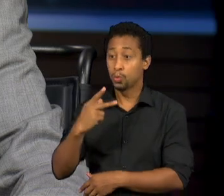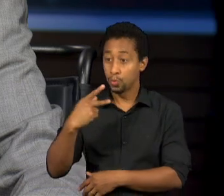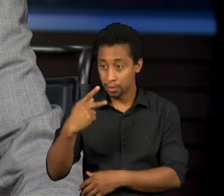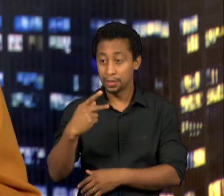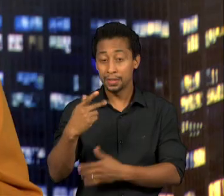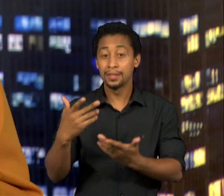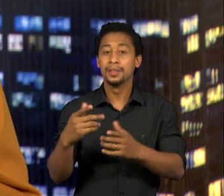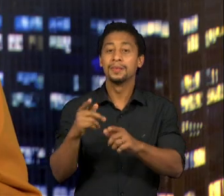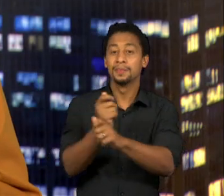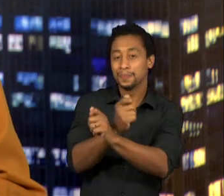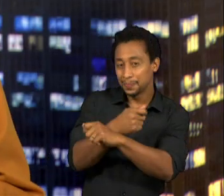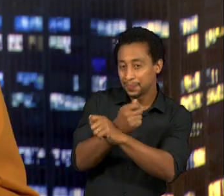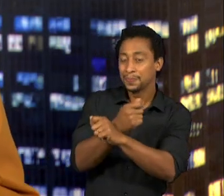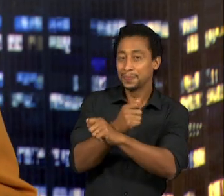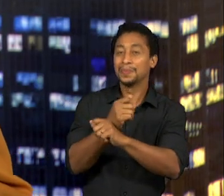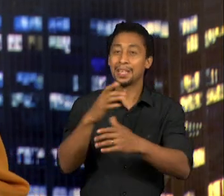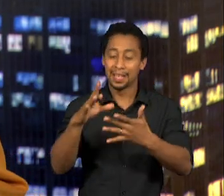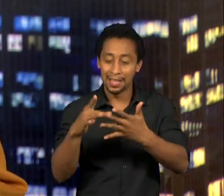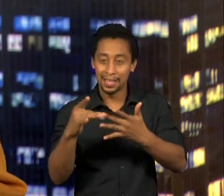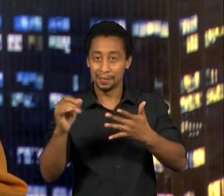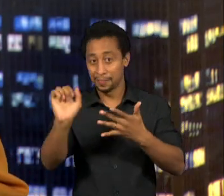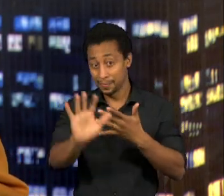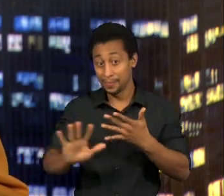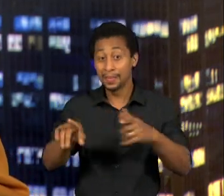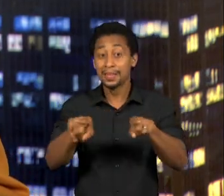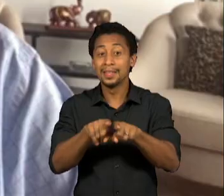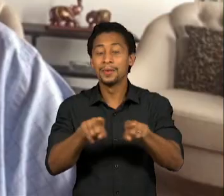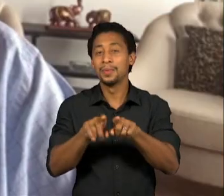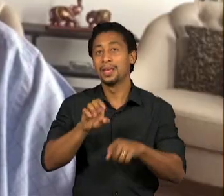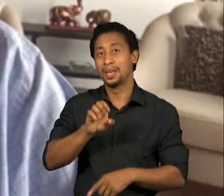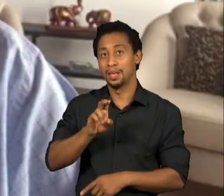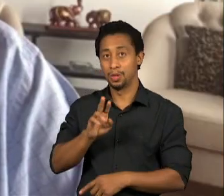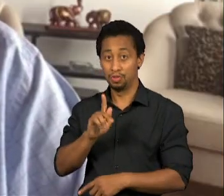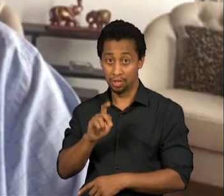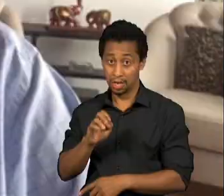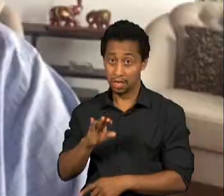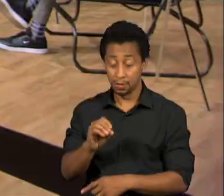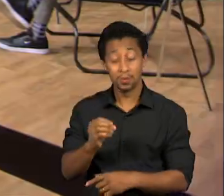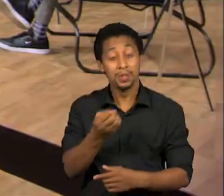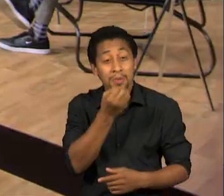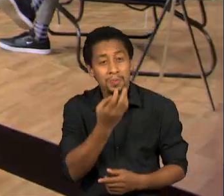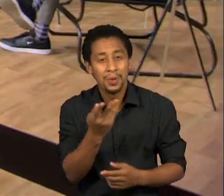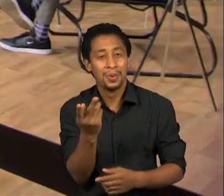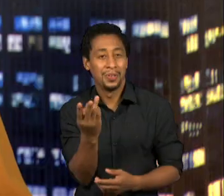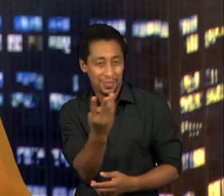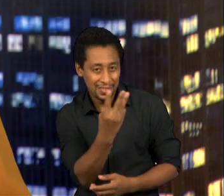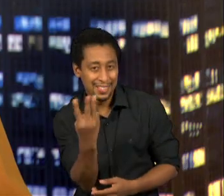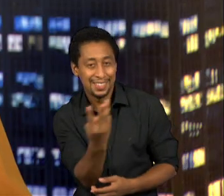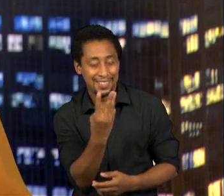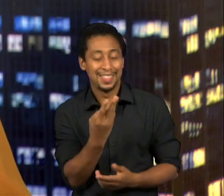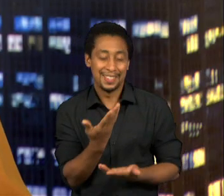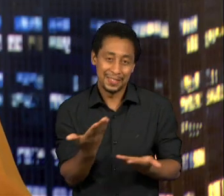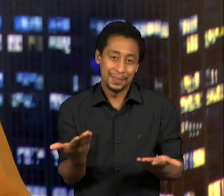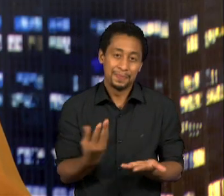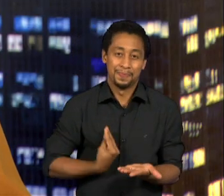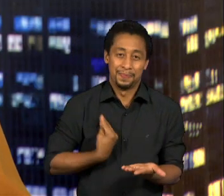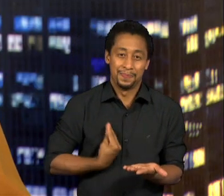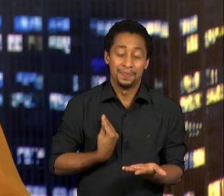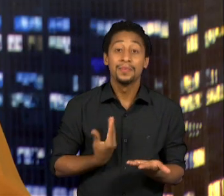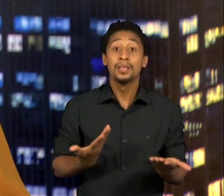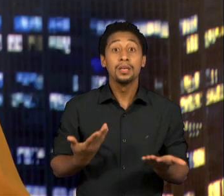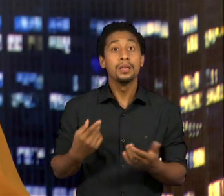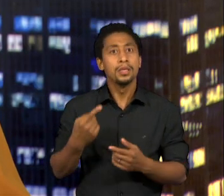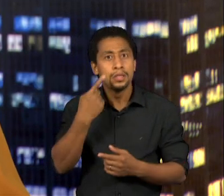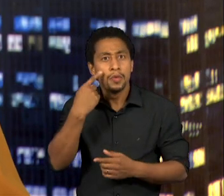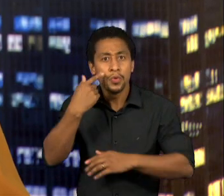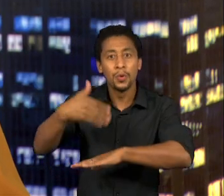USP. Que bom tê-los aqui hoje com a gente, reunidos. Prazer. Bom, vimos aí, não é, essa opinião das ruas,